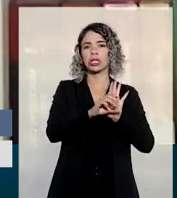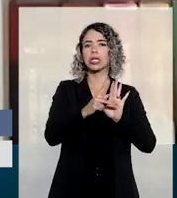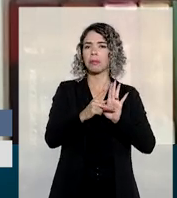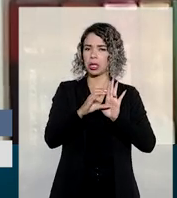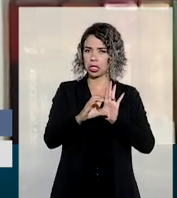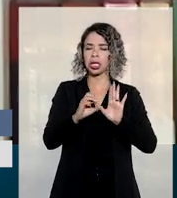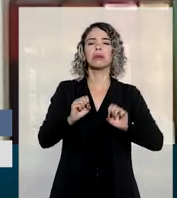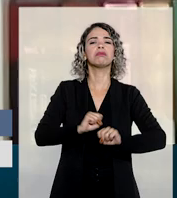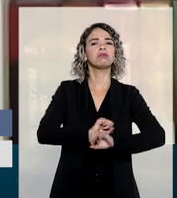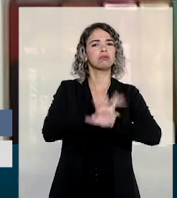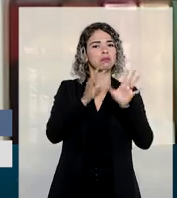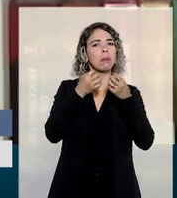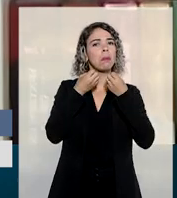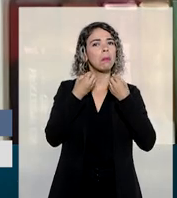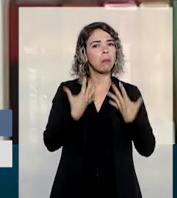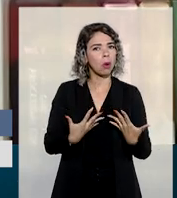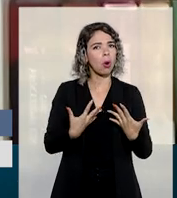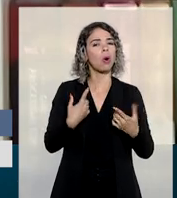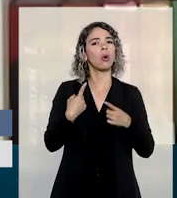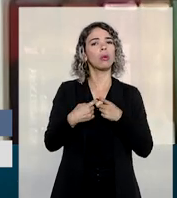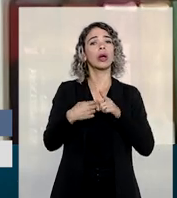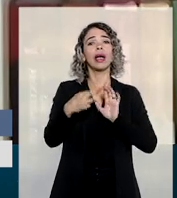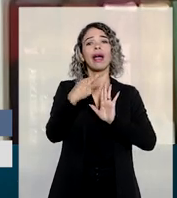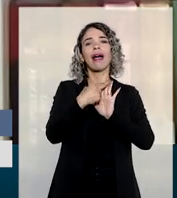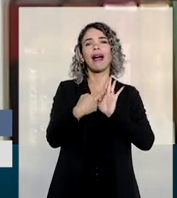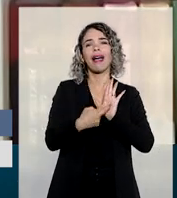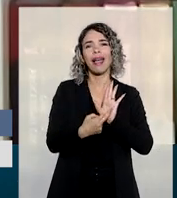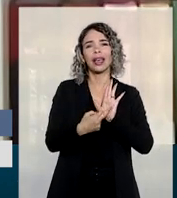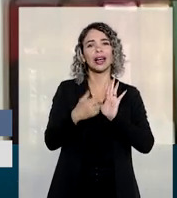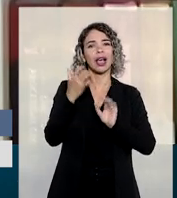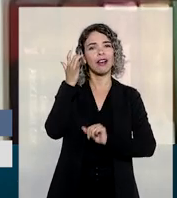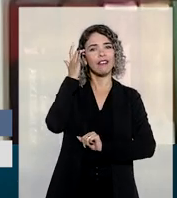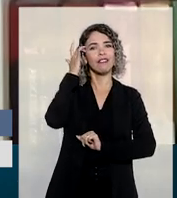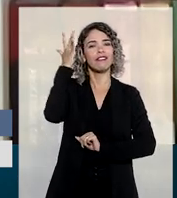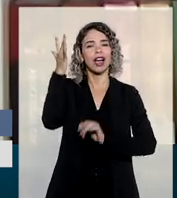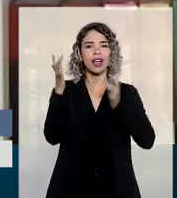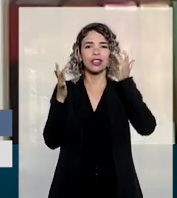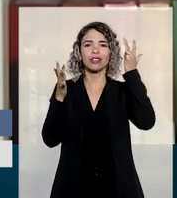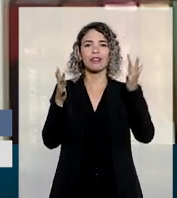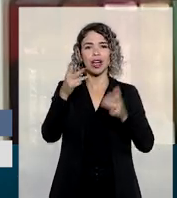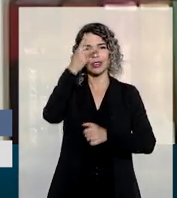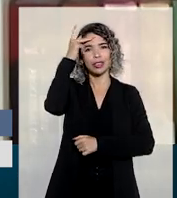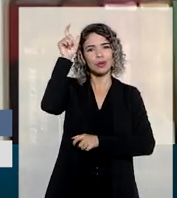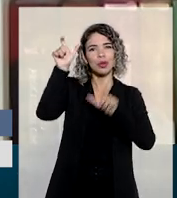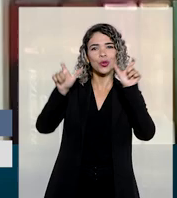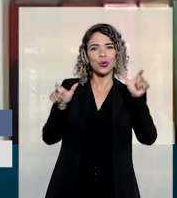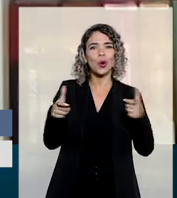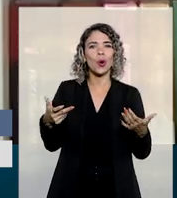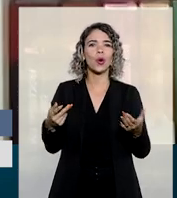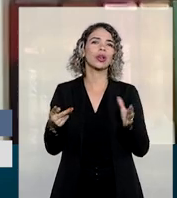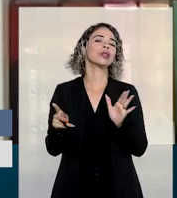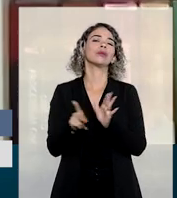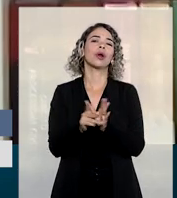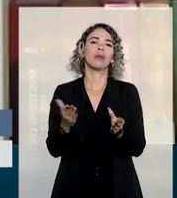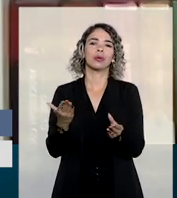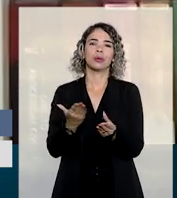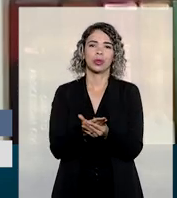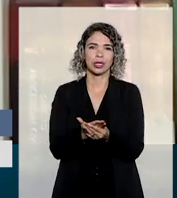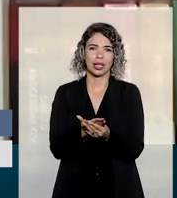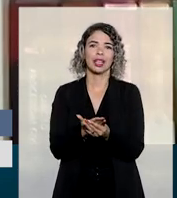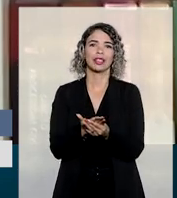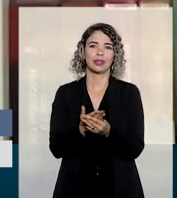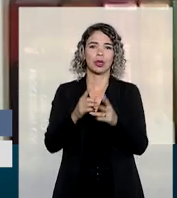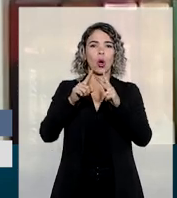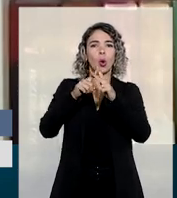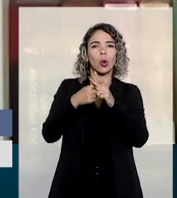bem, né, para estabelecer uma regra que facilita a vida das partes mesmo, né, no sentido de